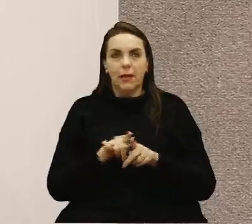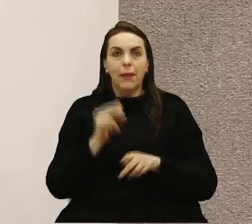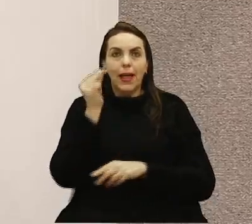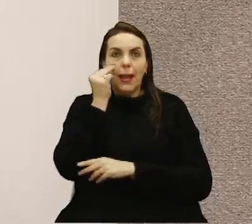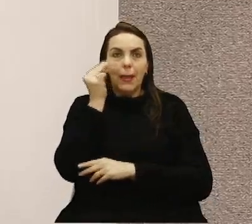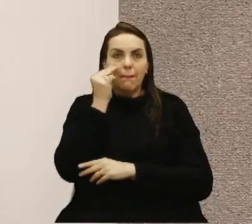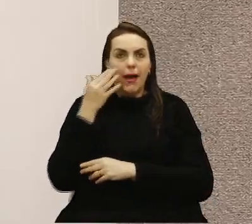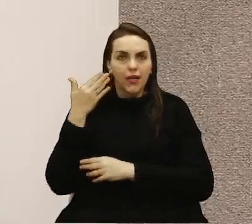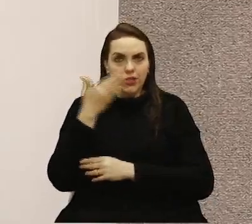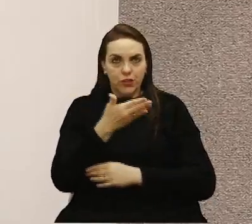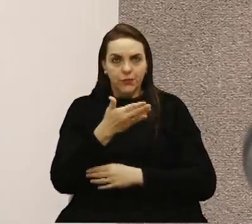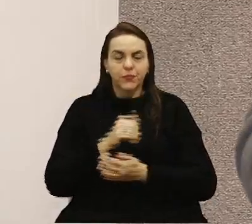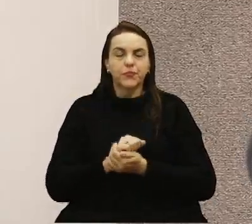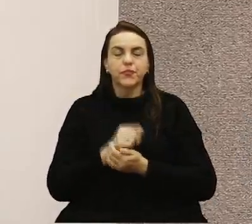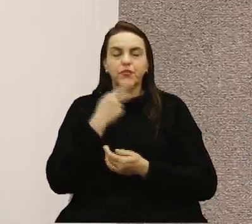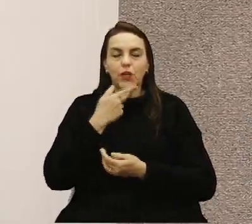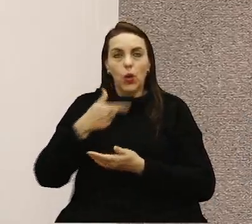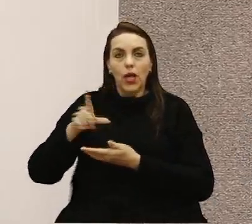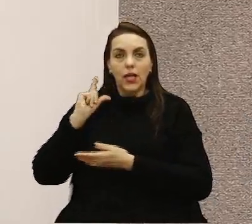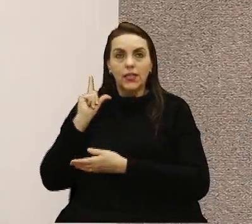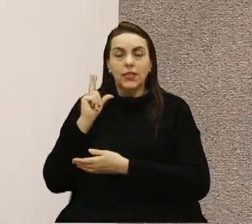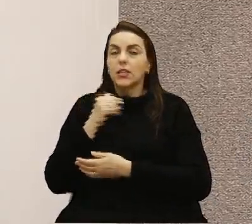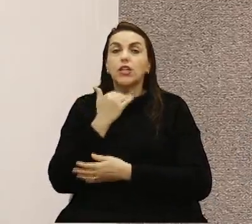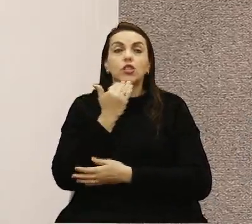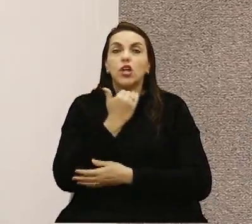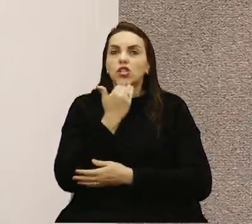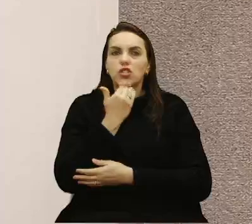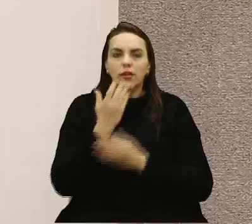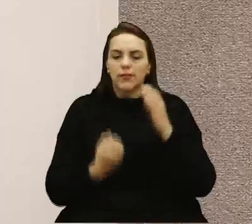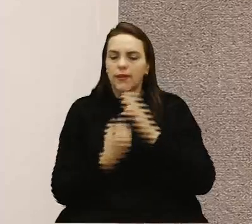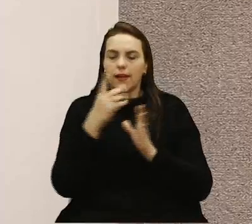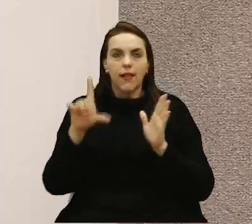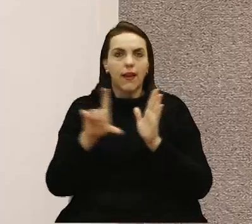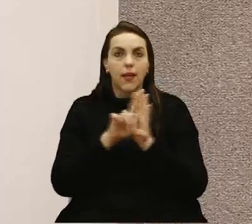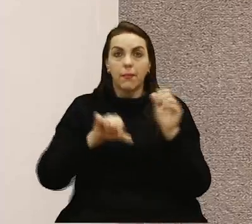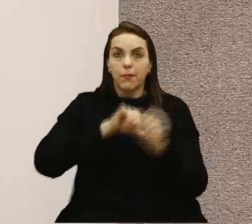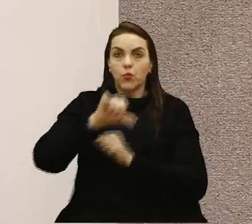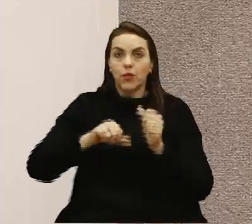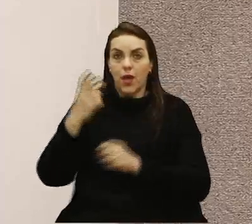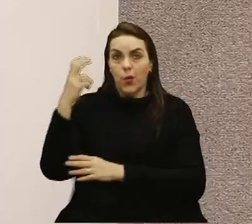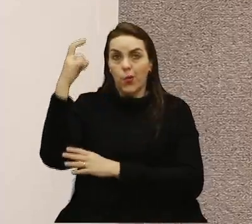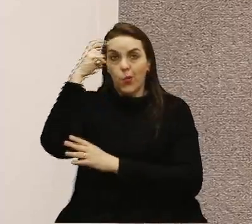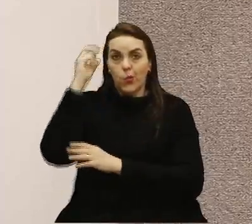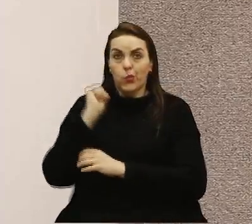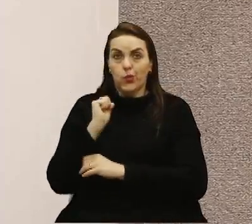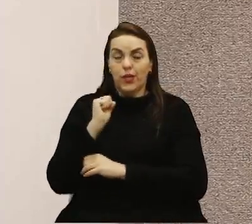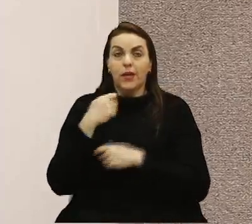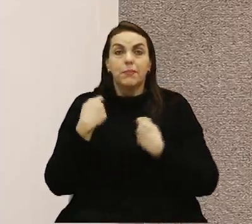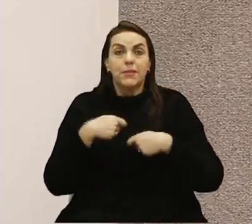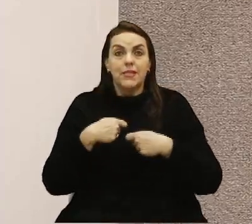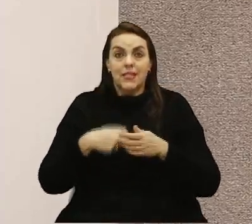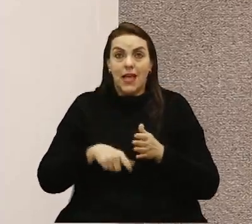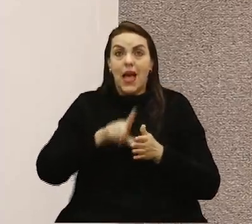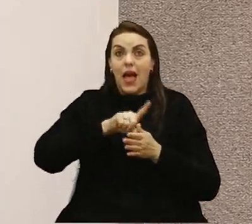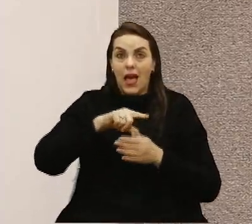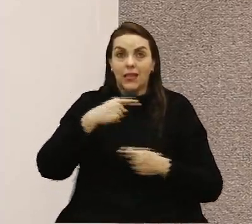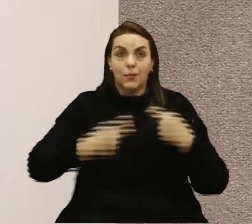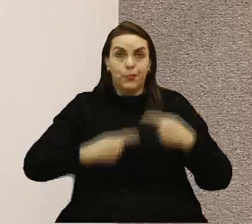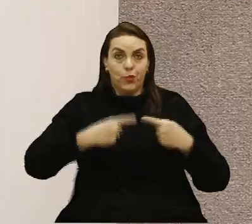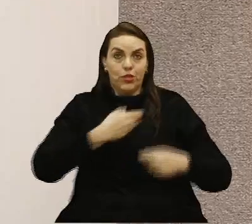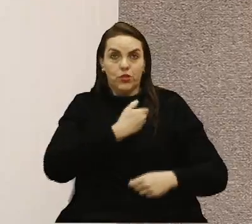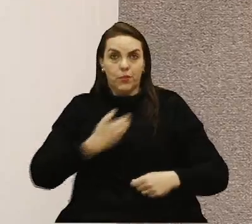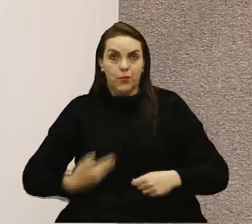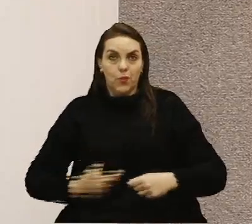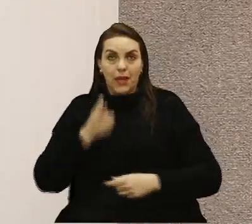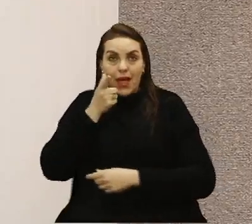concedo a parte na sequência. Não adianta instituir uma lei para mudar a cultura. Precisa se criar política pública, criar o